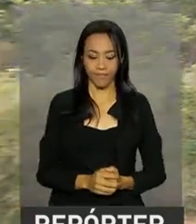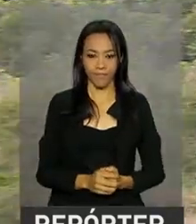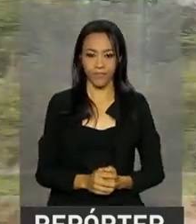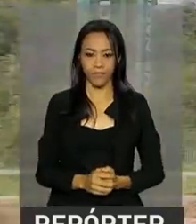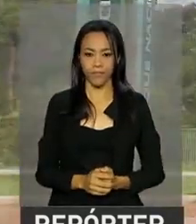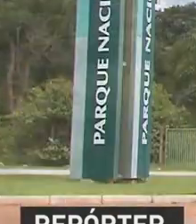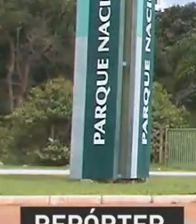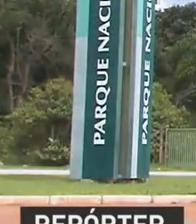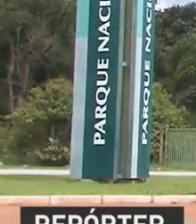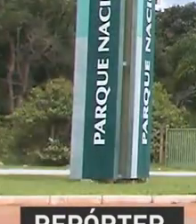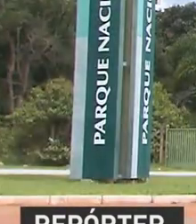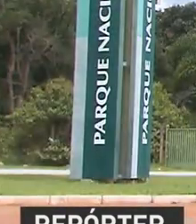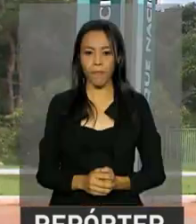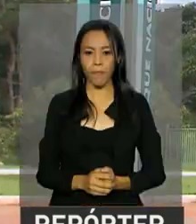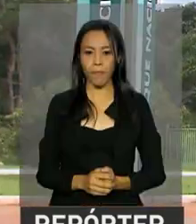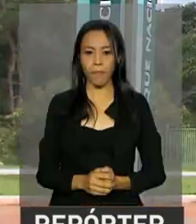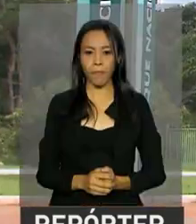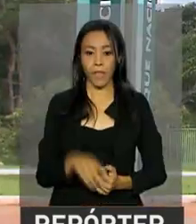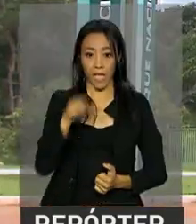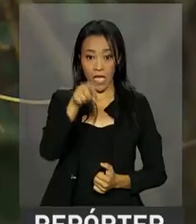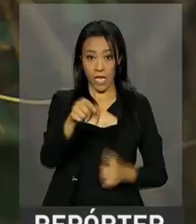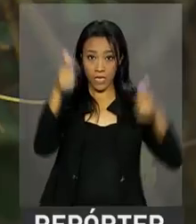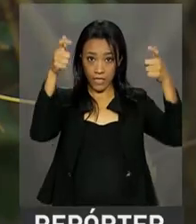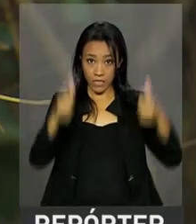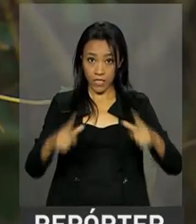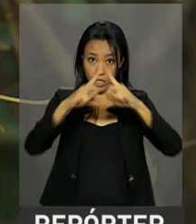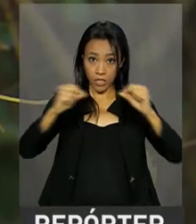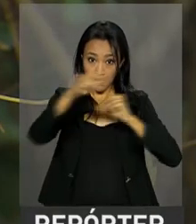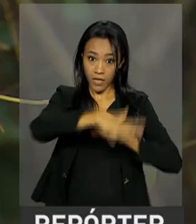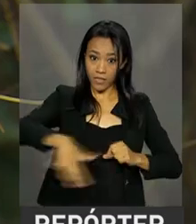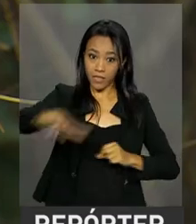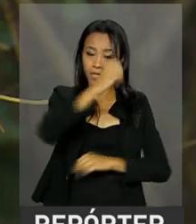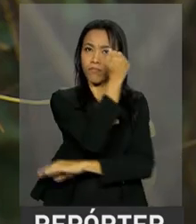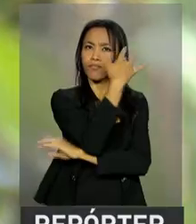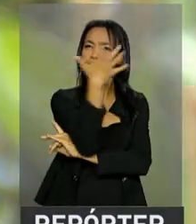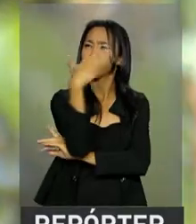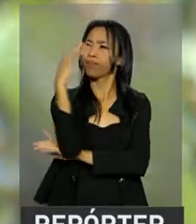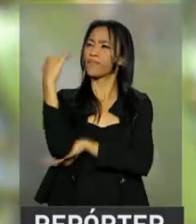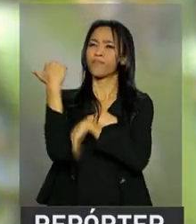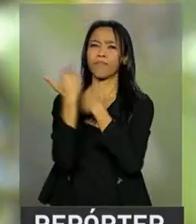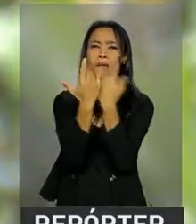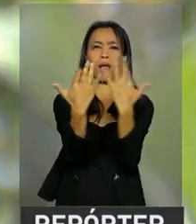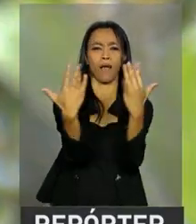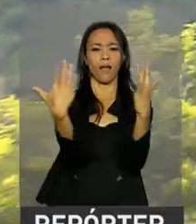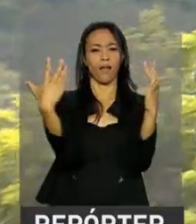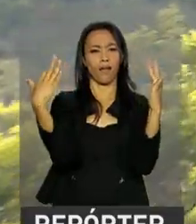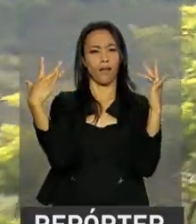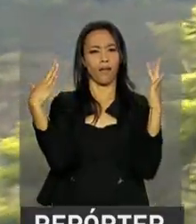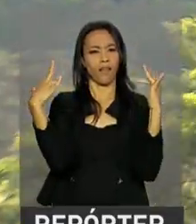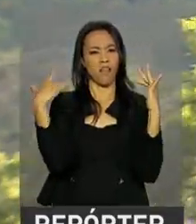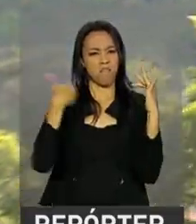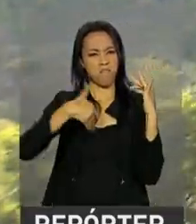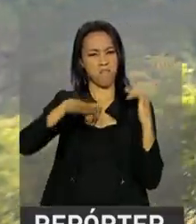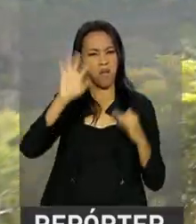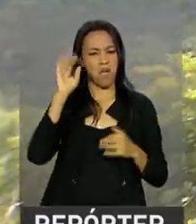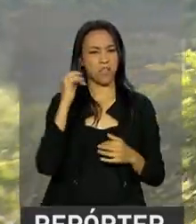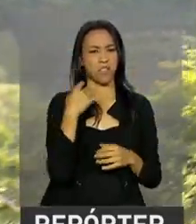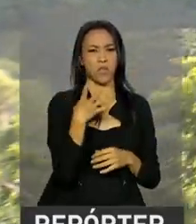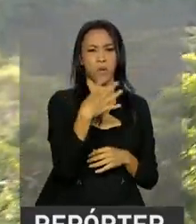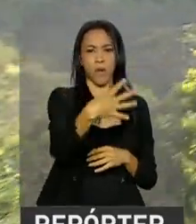visitantes o Parque Nacional de Brasília é uma unidade de proteção integral à natureza com mais de